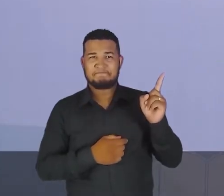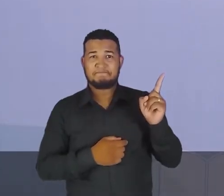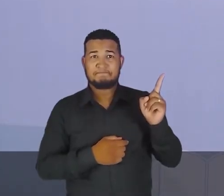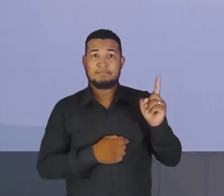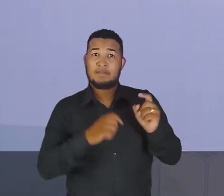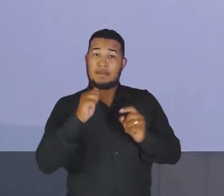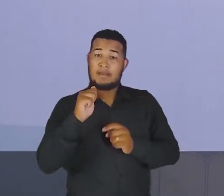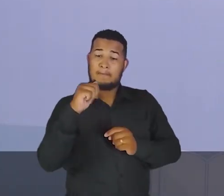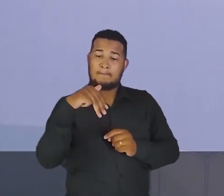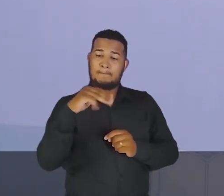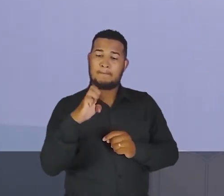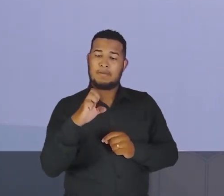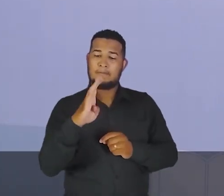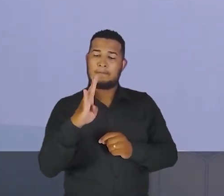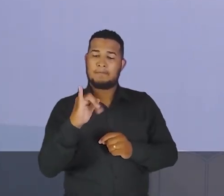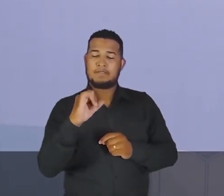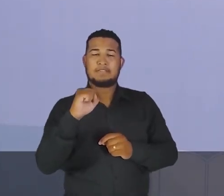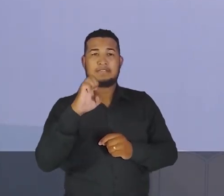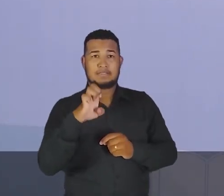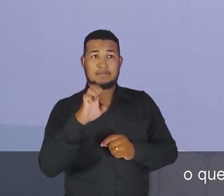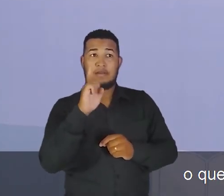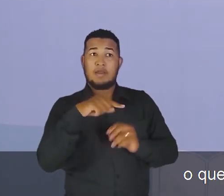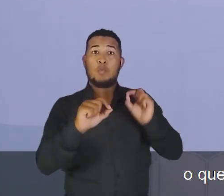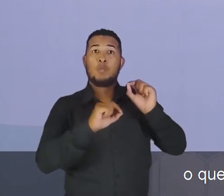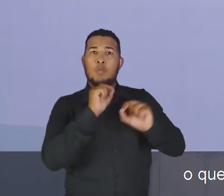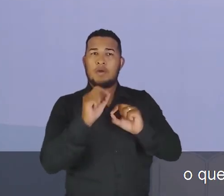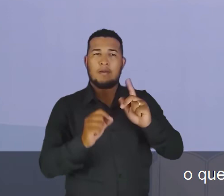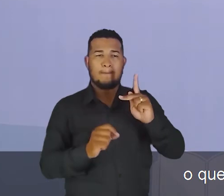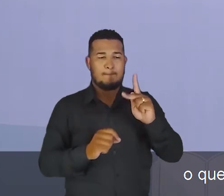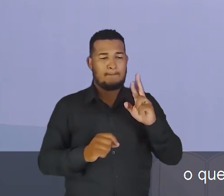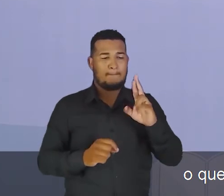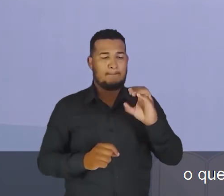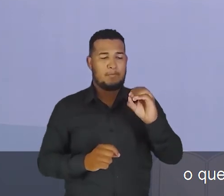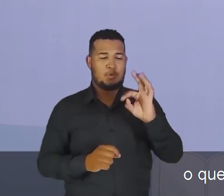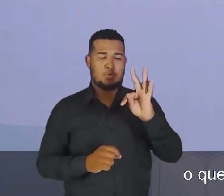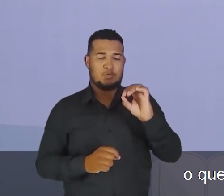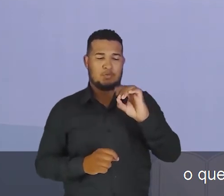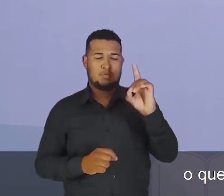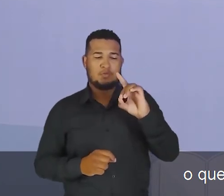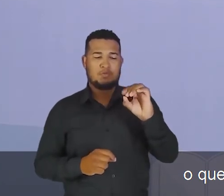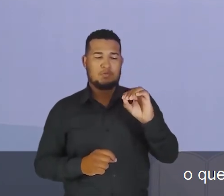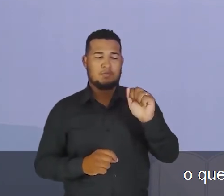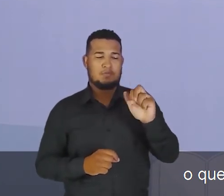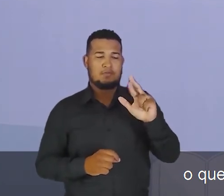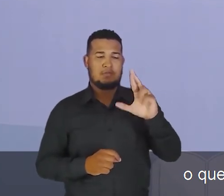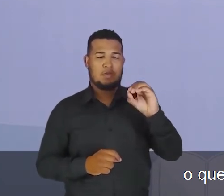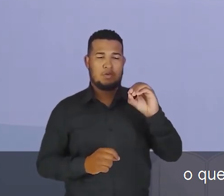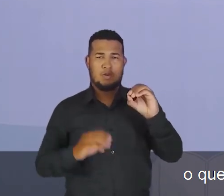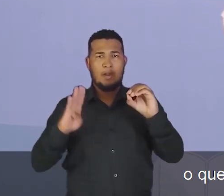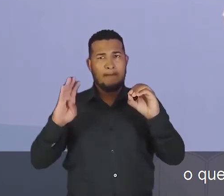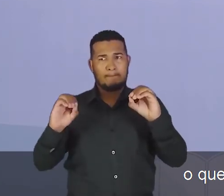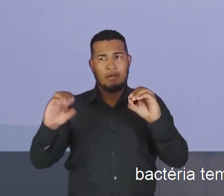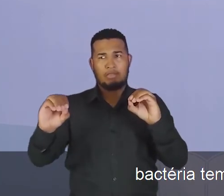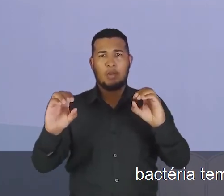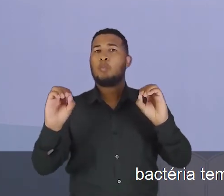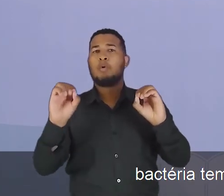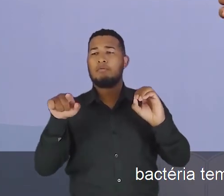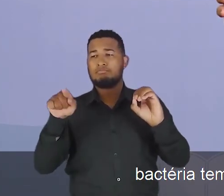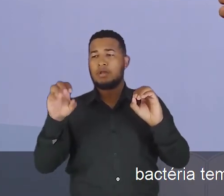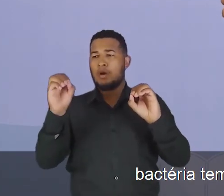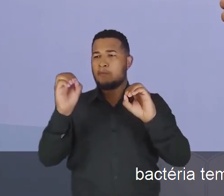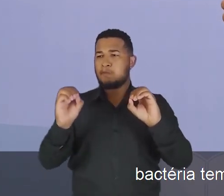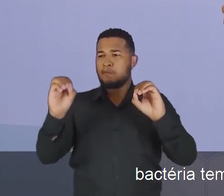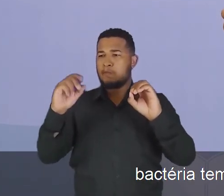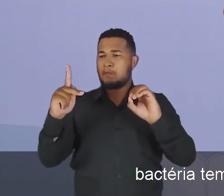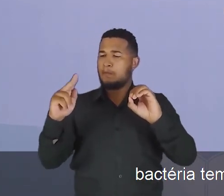A amebíase é um protozoário. Lembra que o que diferencia um protozoário de uma bactéria é que uma bactéria tem a célula